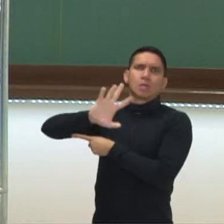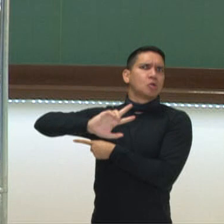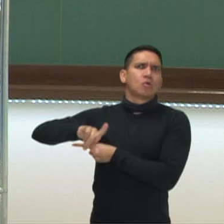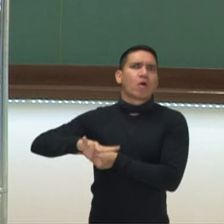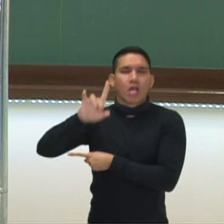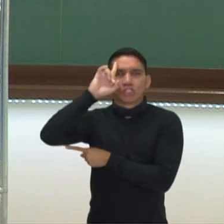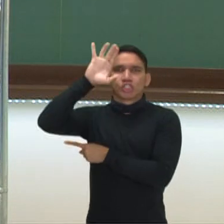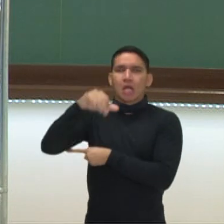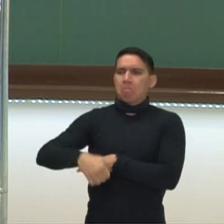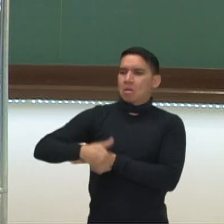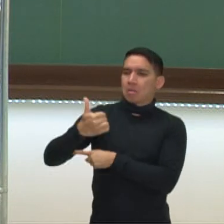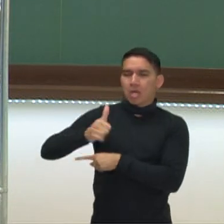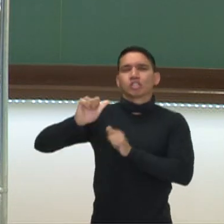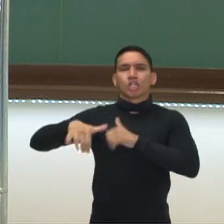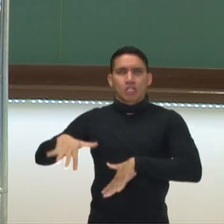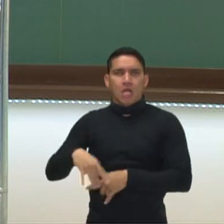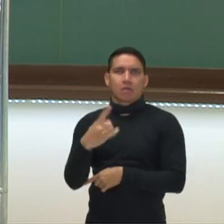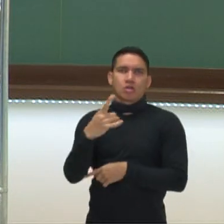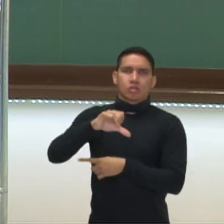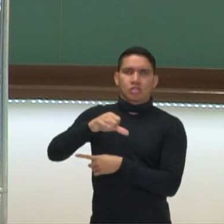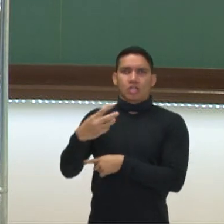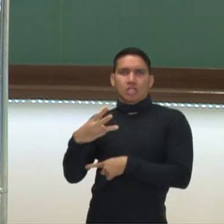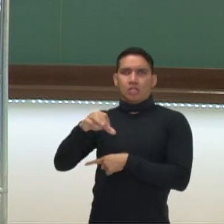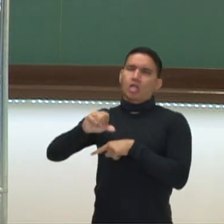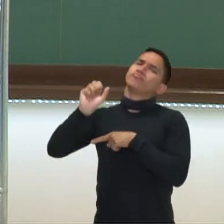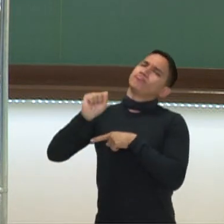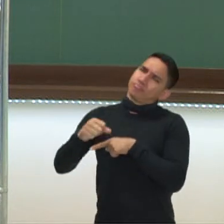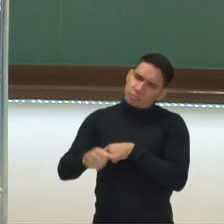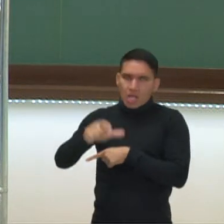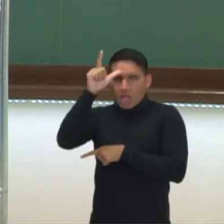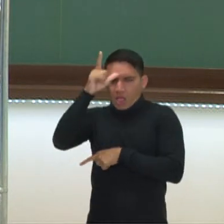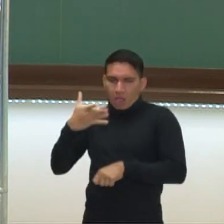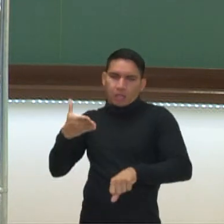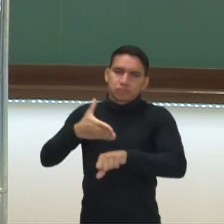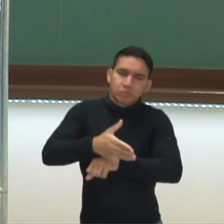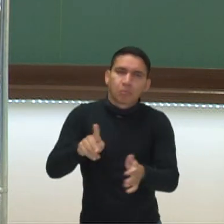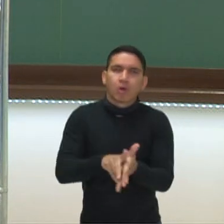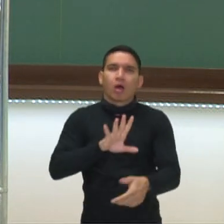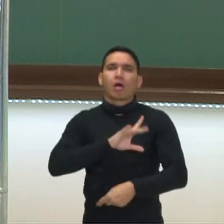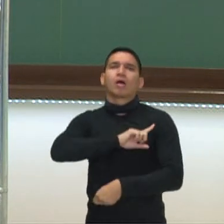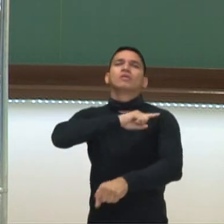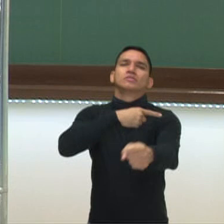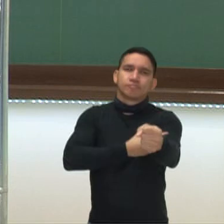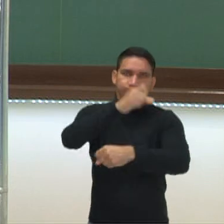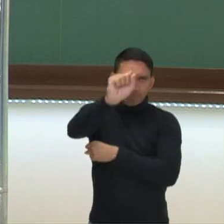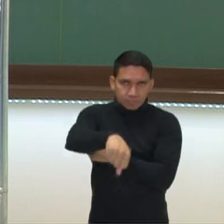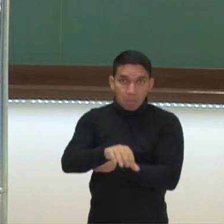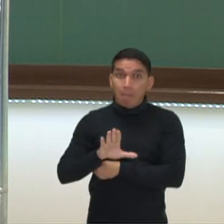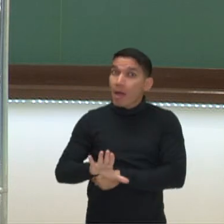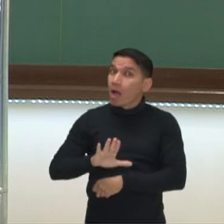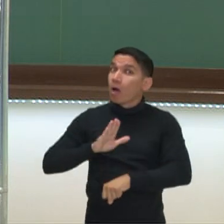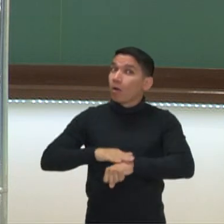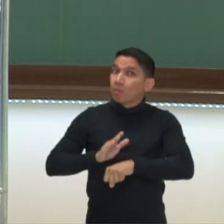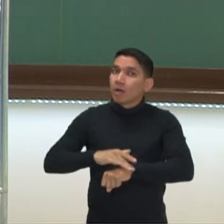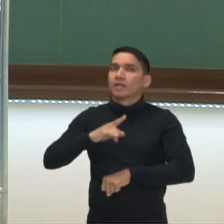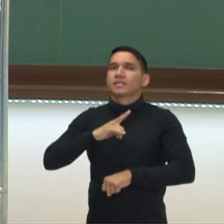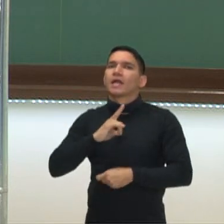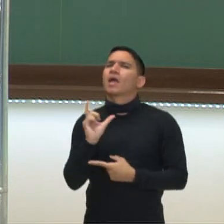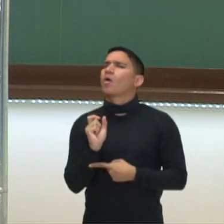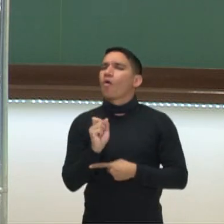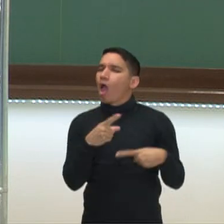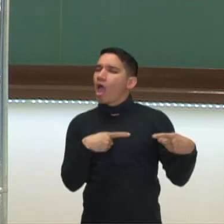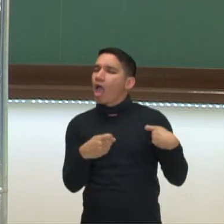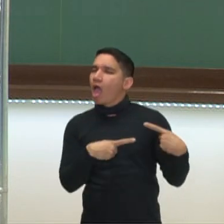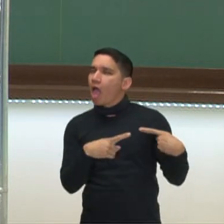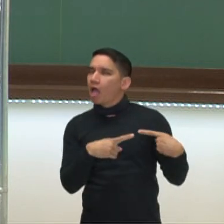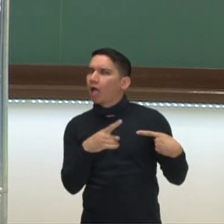1º de setembro de 39? Sim, a invasão da Alemanha sobre a Polônia. Mas a partir daí nós tivemos a chamada Guerra de Mentira e